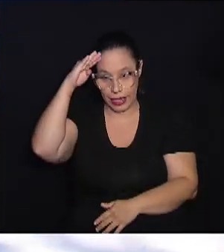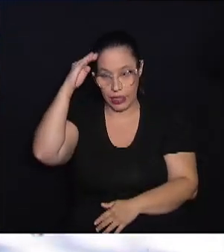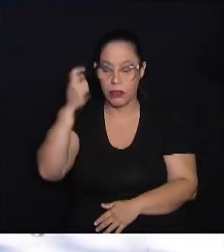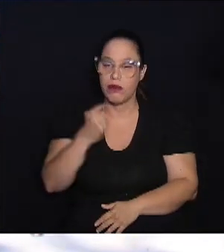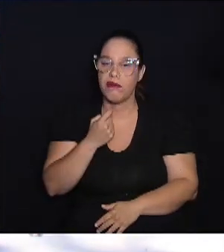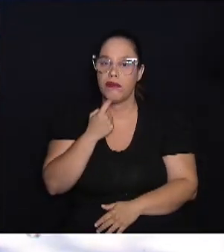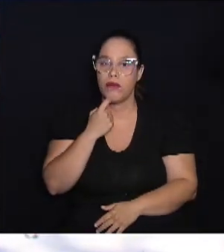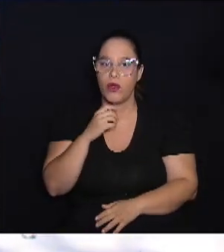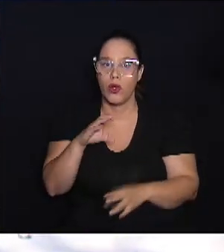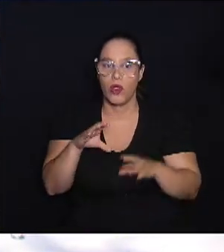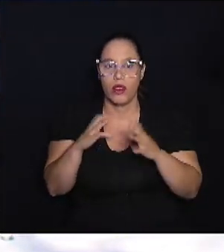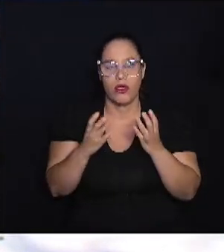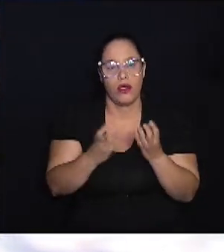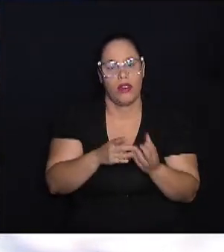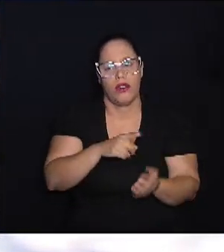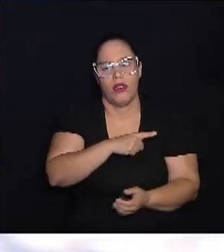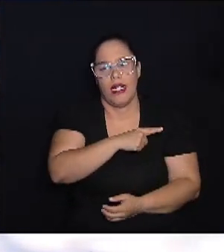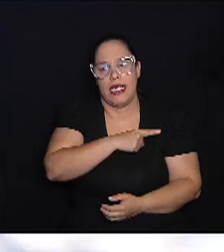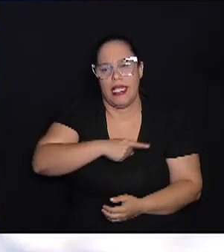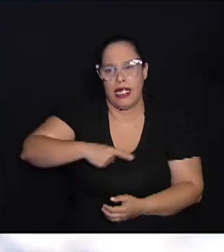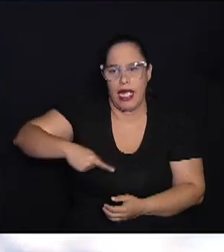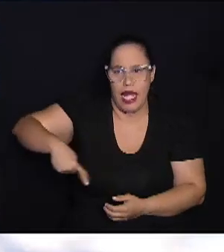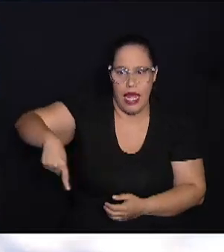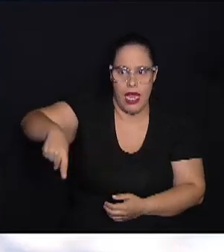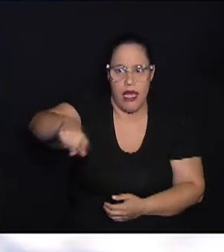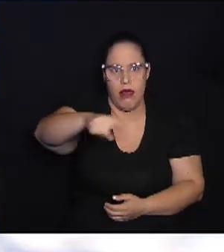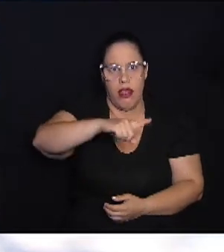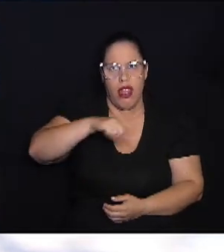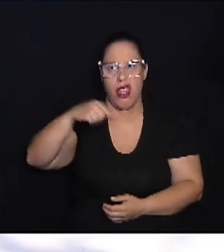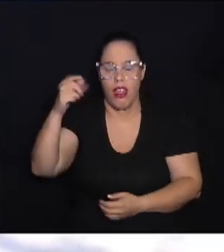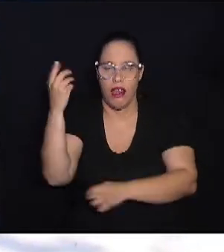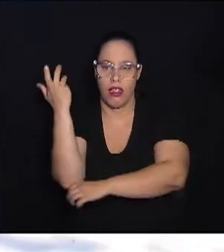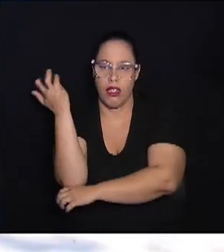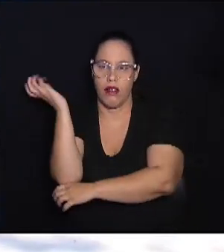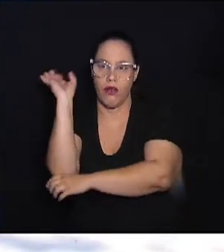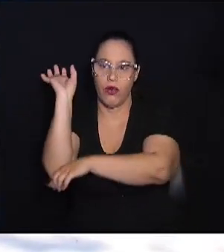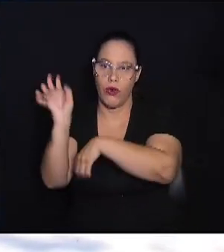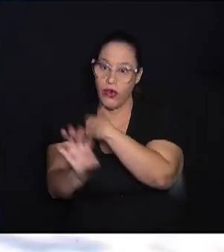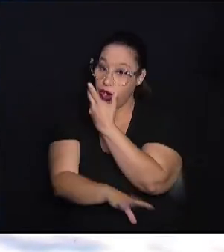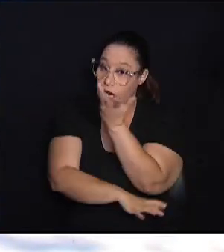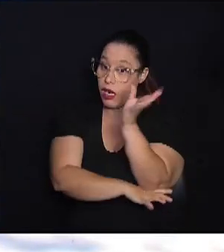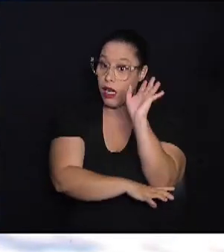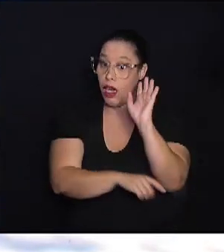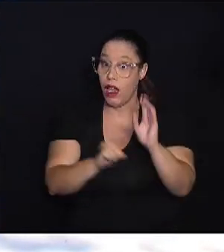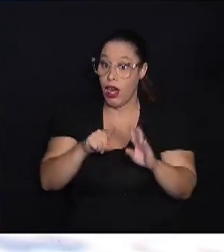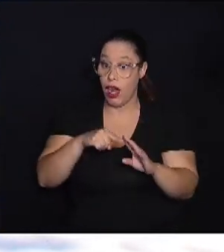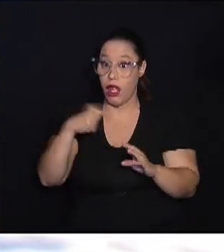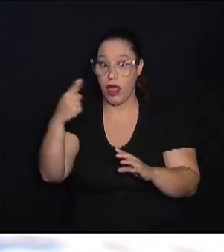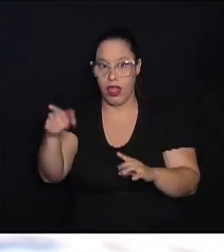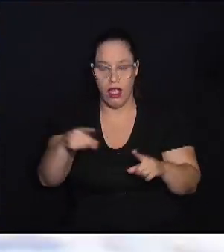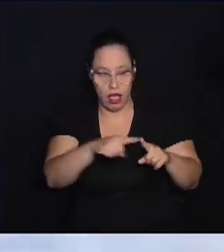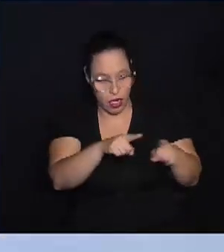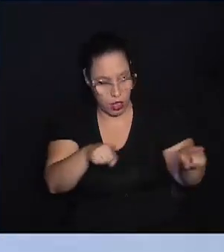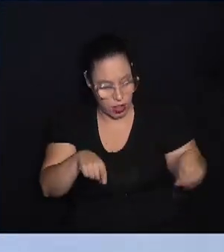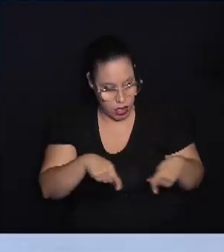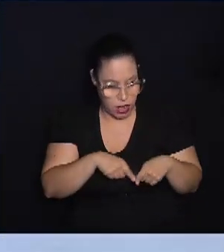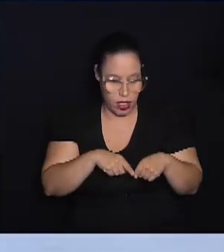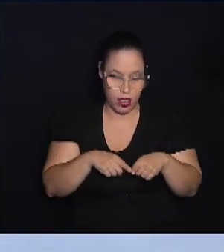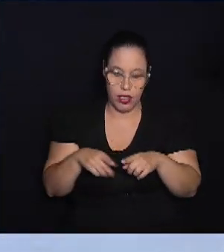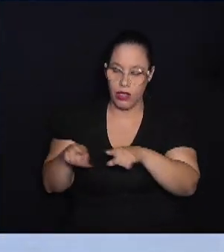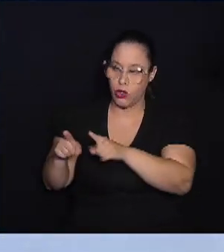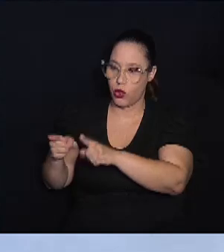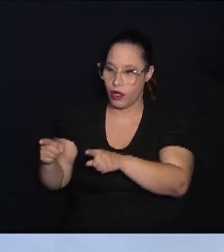círculo inteiro. Eles usam desde a floresta, que a gente chama de florestinha, né, até o grande campo, até a churrasqueira. É